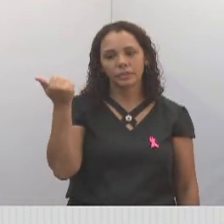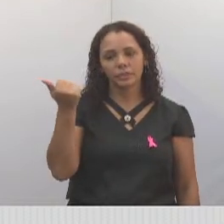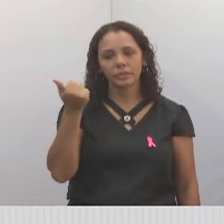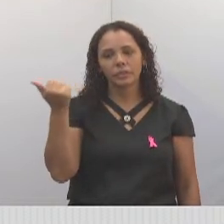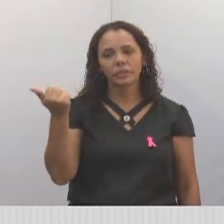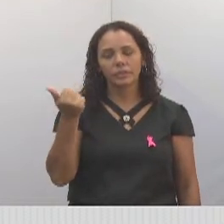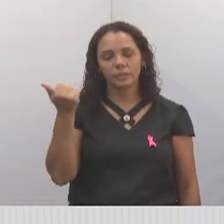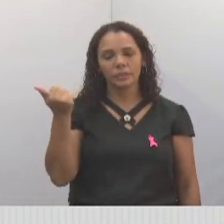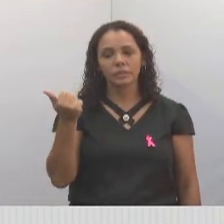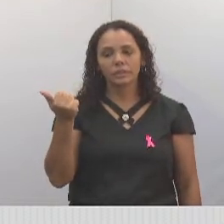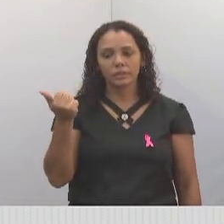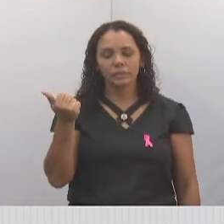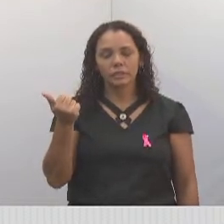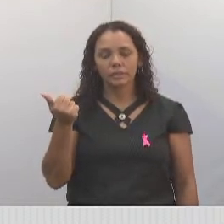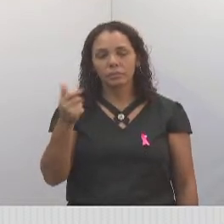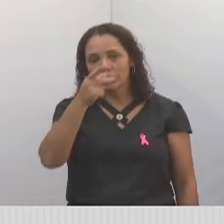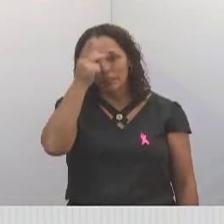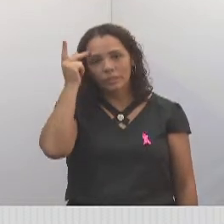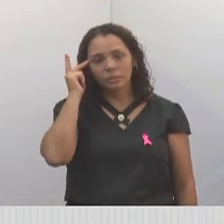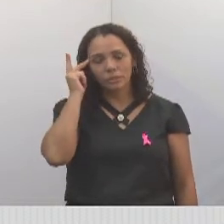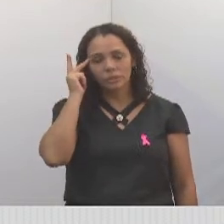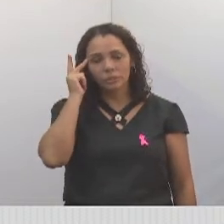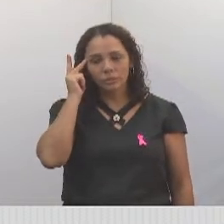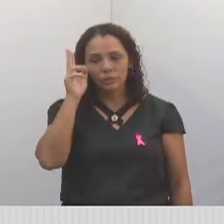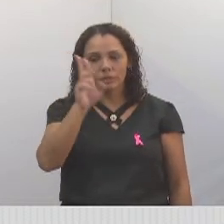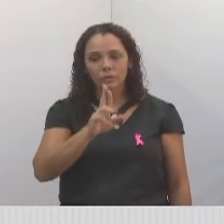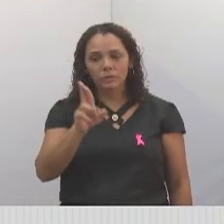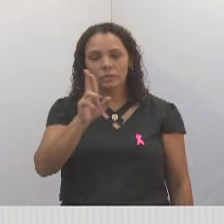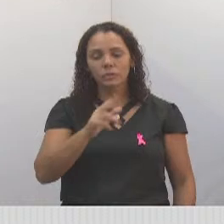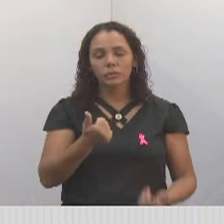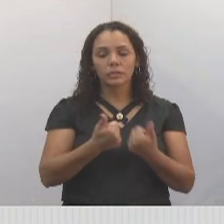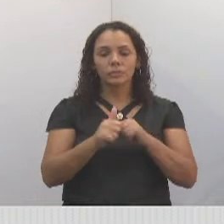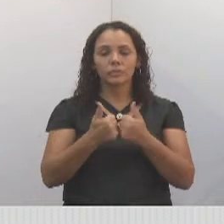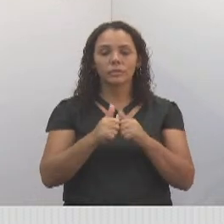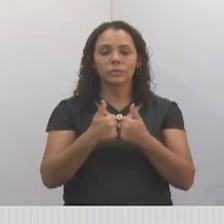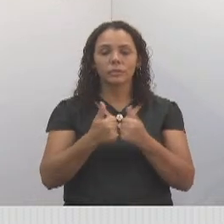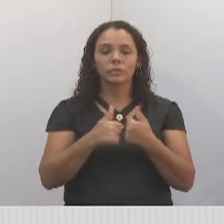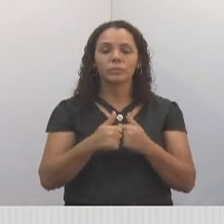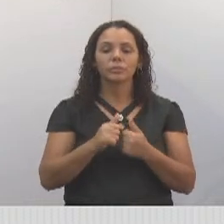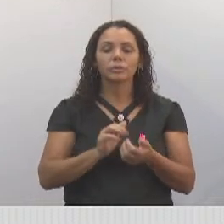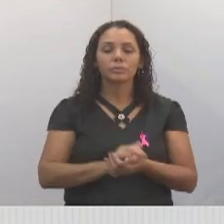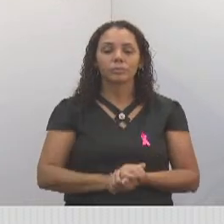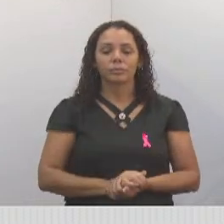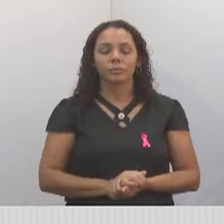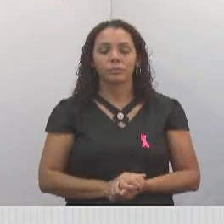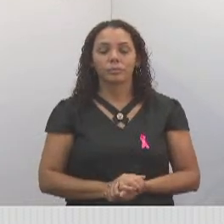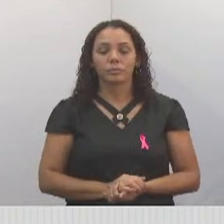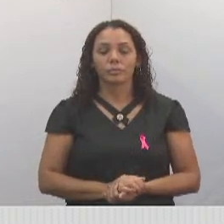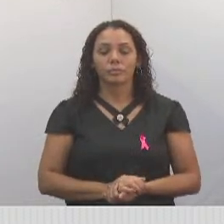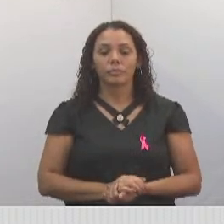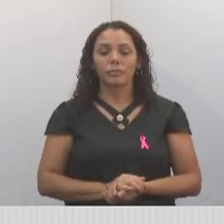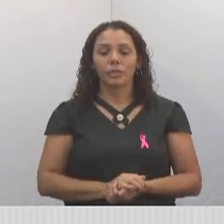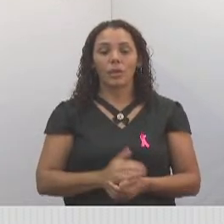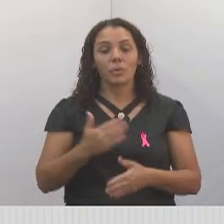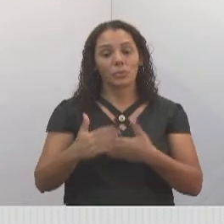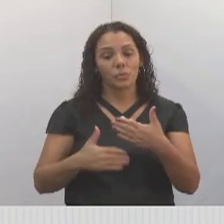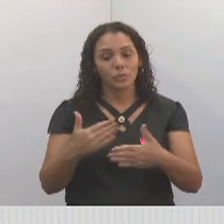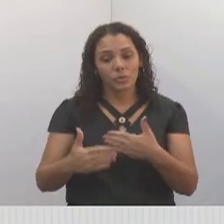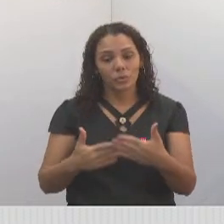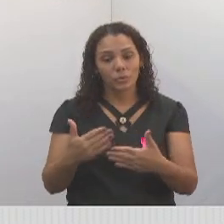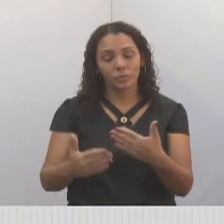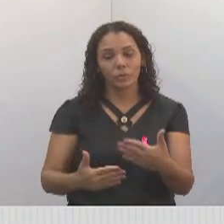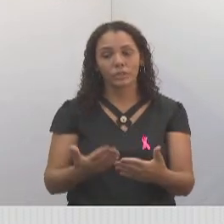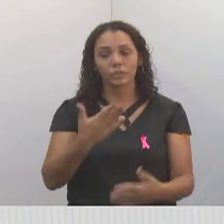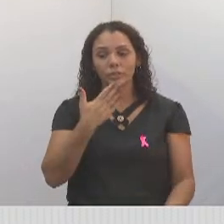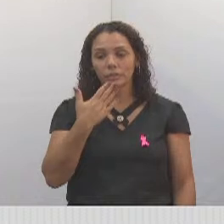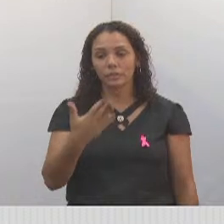nas condições para os usuários do transporte público coletivo. E dando sequência ainda nesses